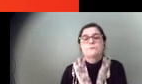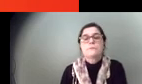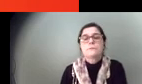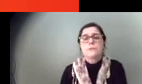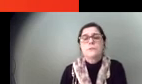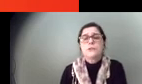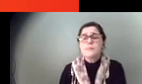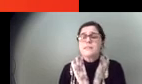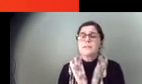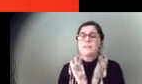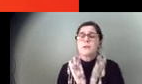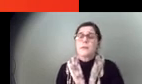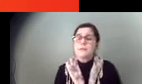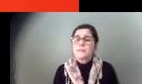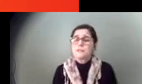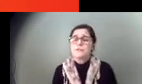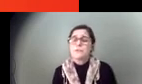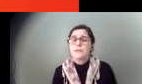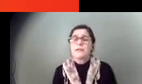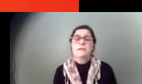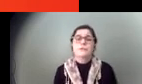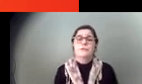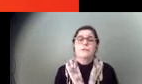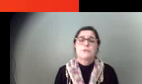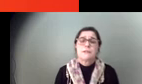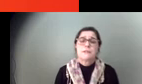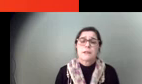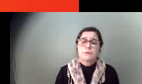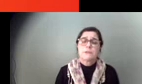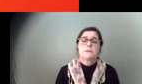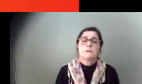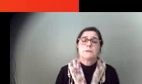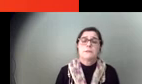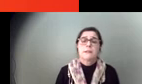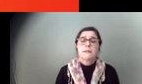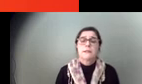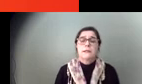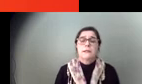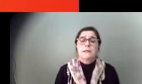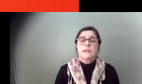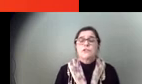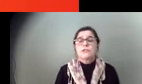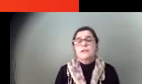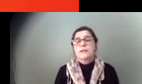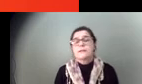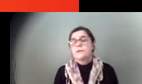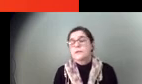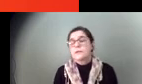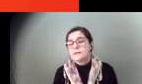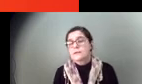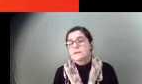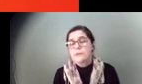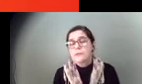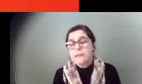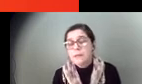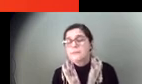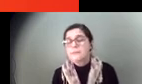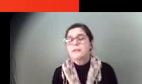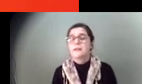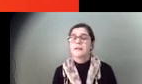horário. Então, a gente precisa saber quais são essas dificuldades que o professor está encontrando, né? E aí a gente tem essa organização